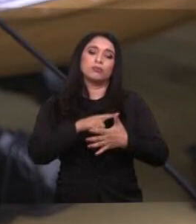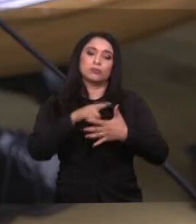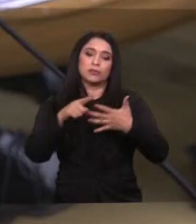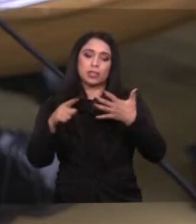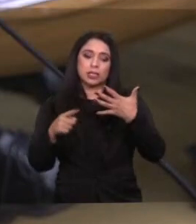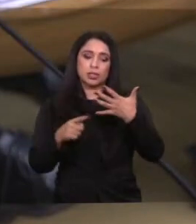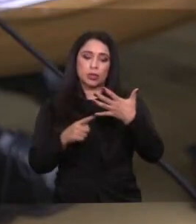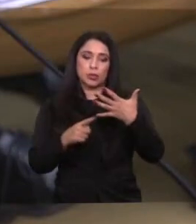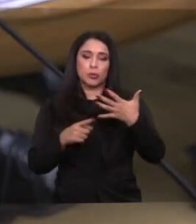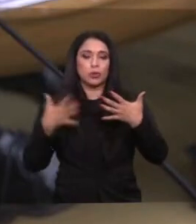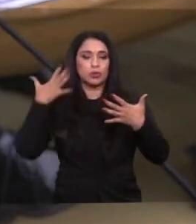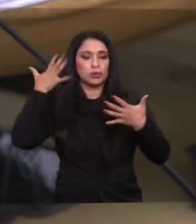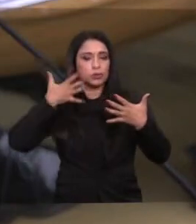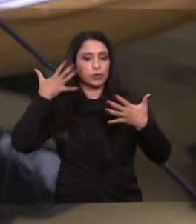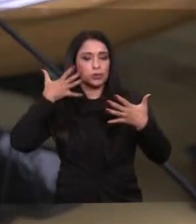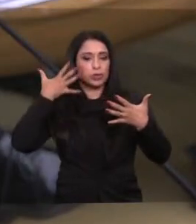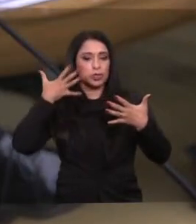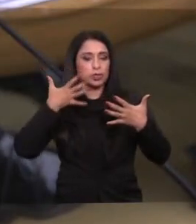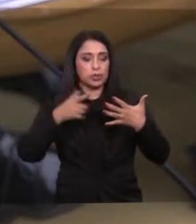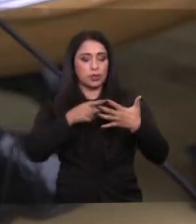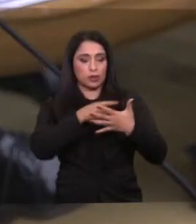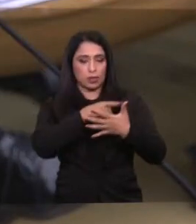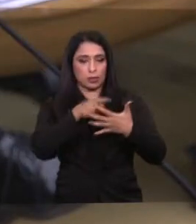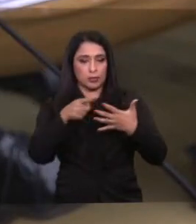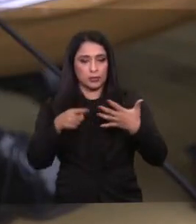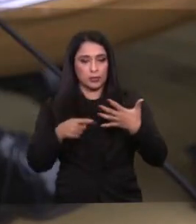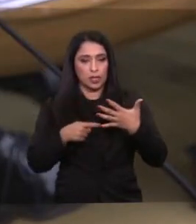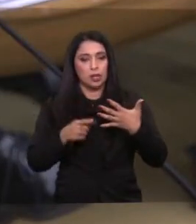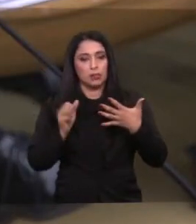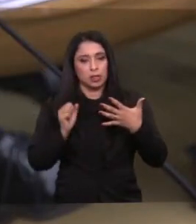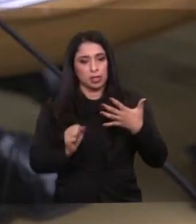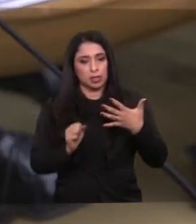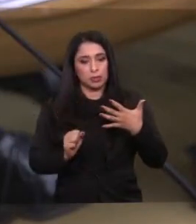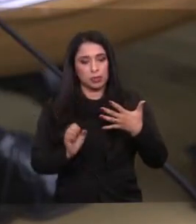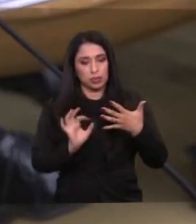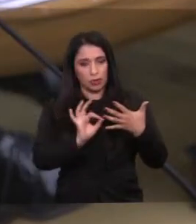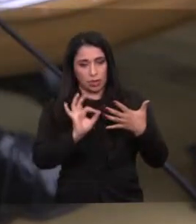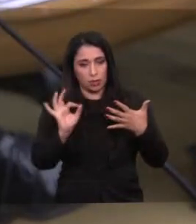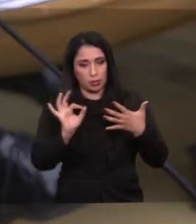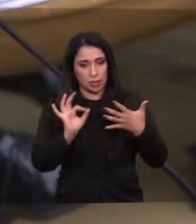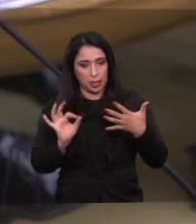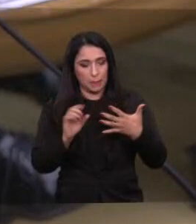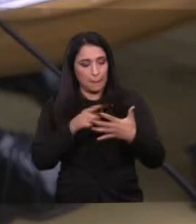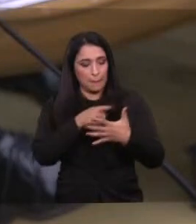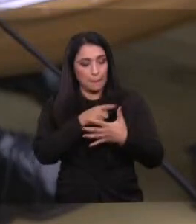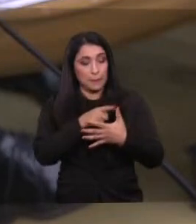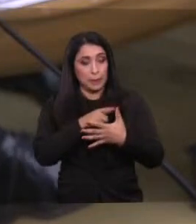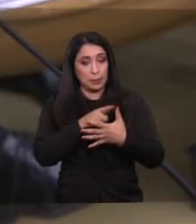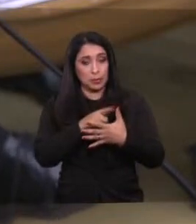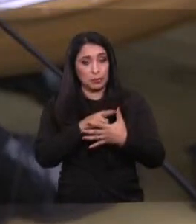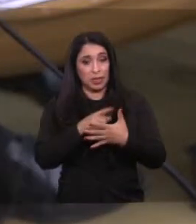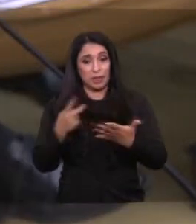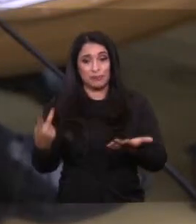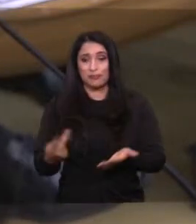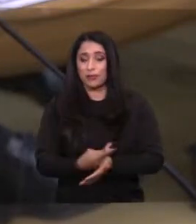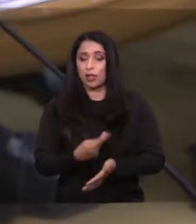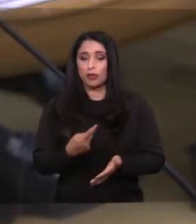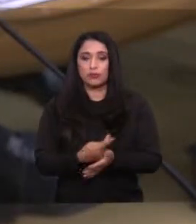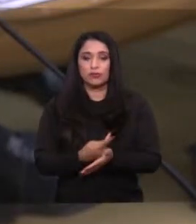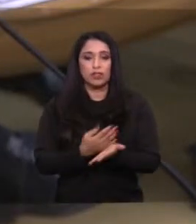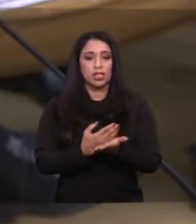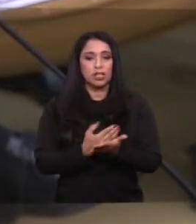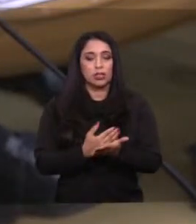que enuncio brevemente para que os senhores ministros possam acompanhar. O primeiro diz respeito a um vício de